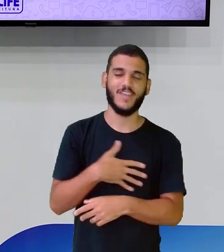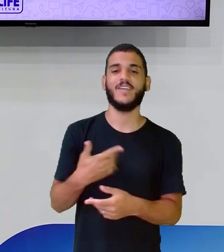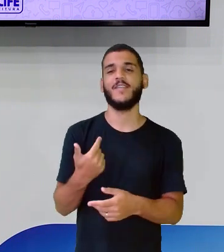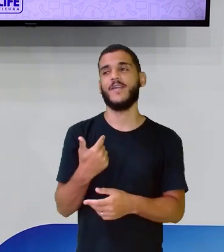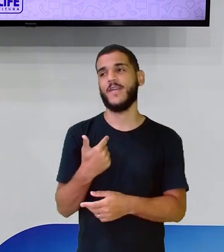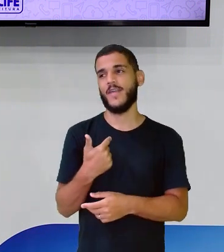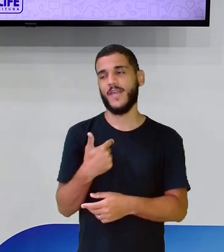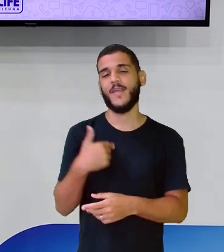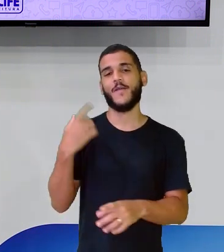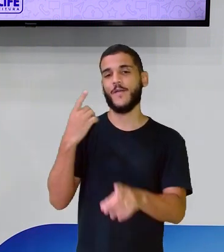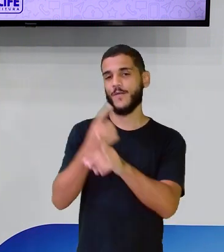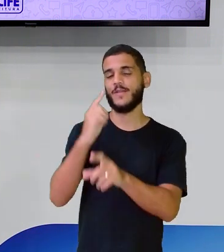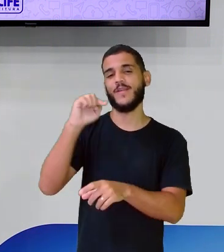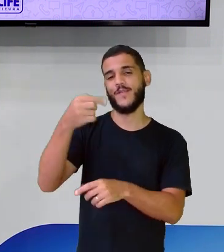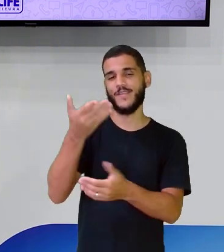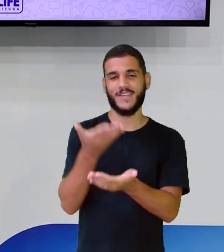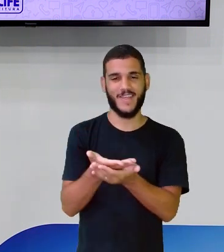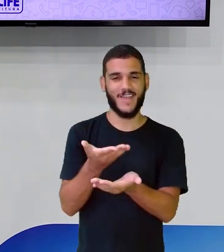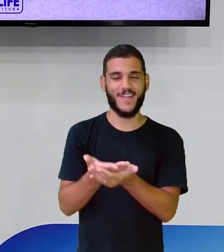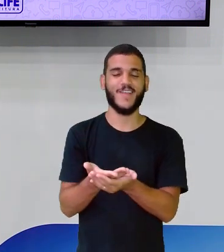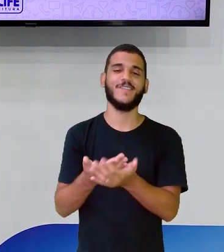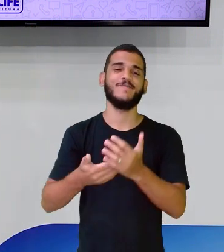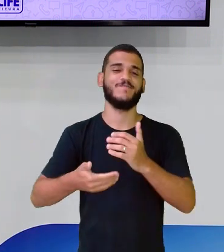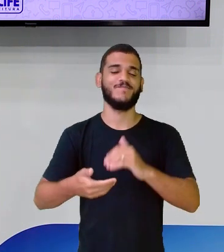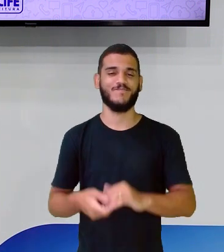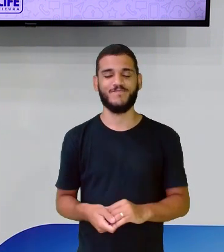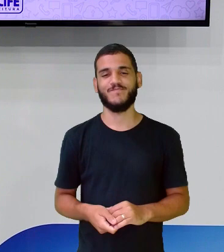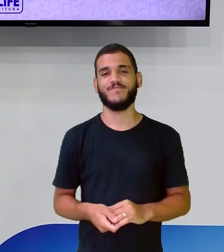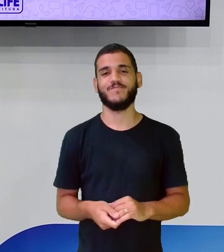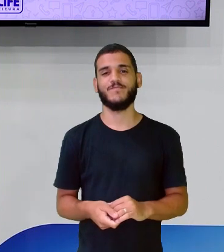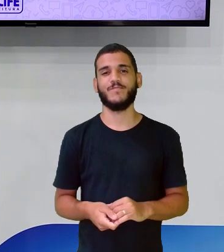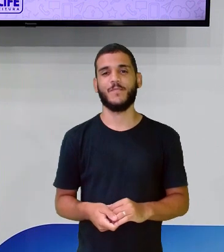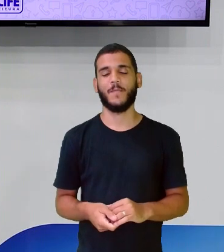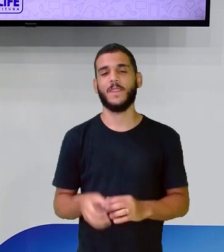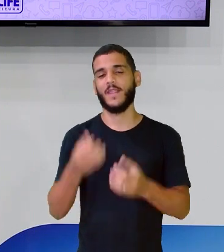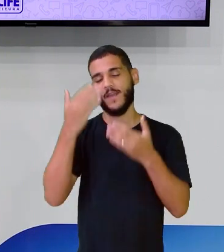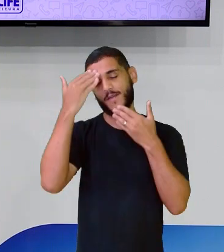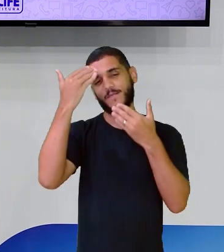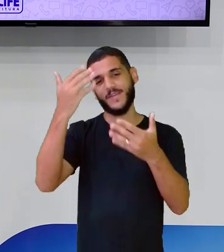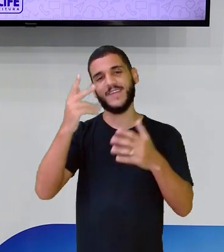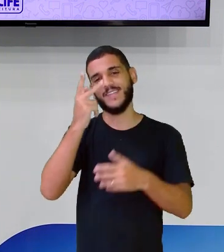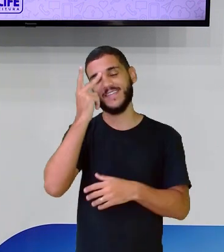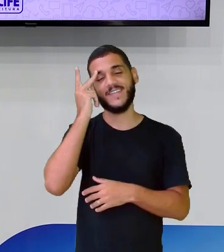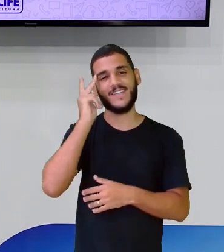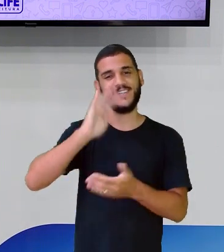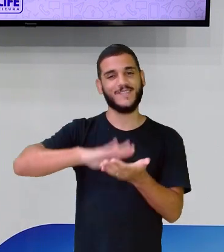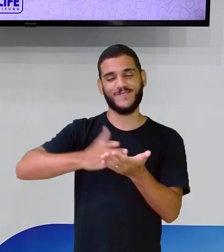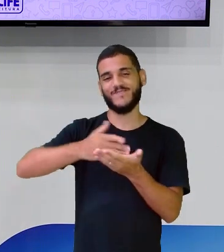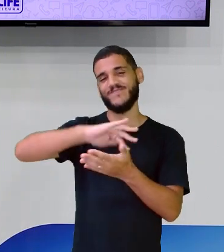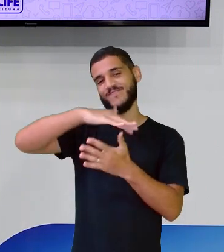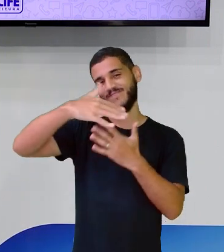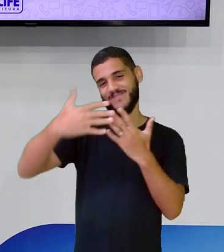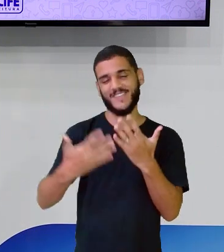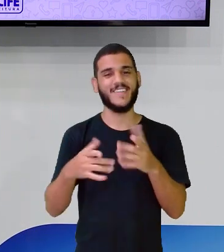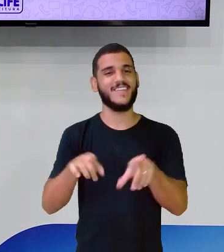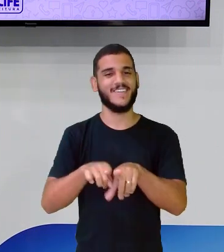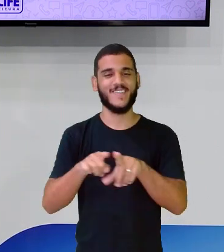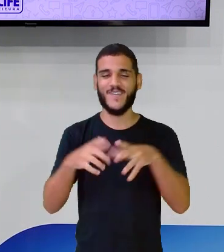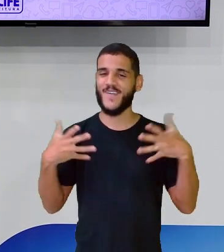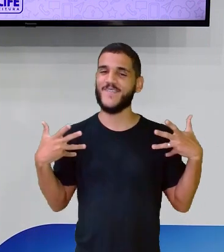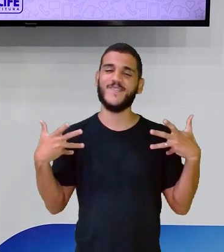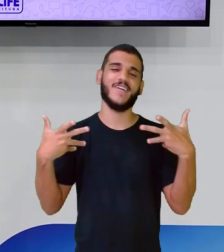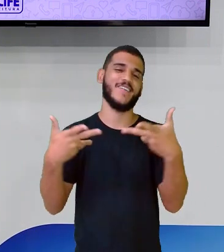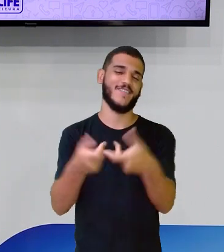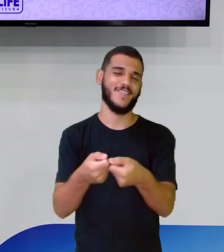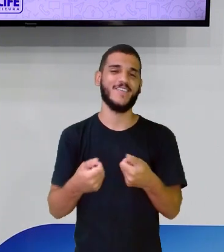gente vai se ver com certeza numa próxima oportunidade. Obrigada, Clisma, pela sua interpretação